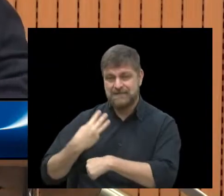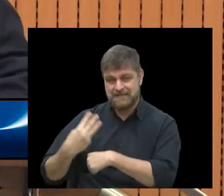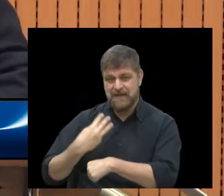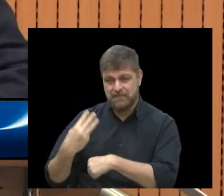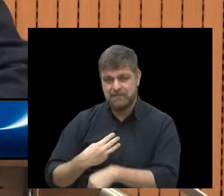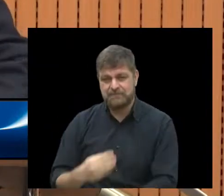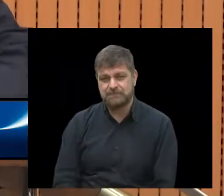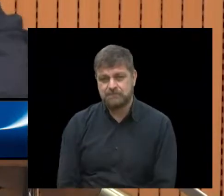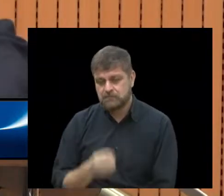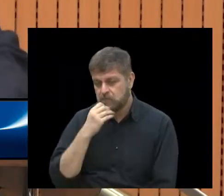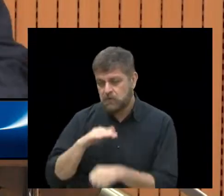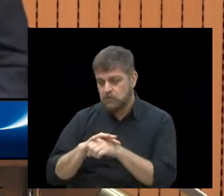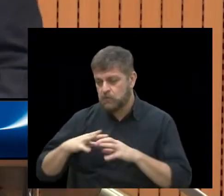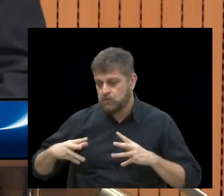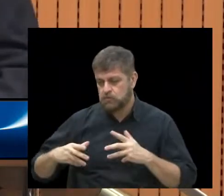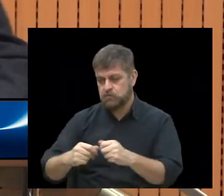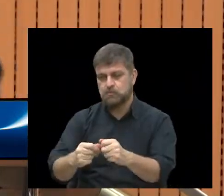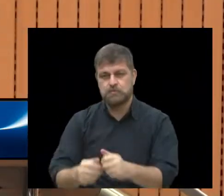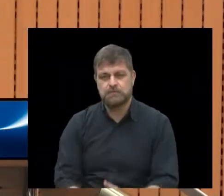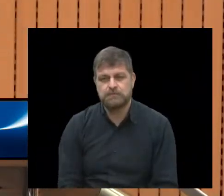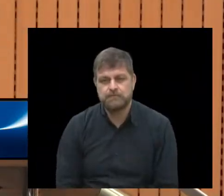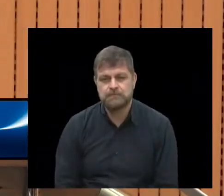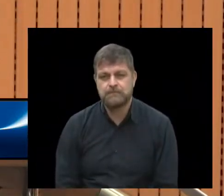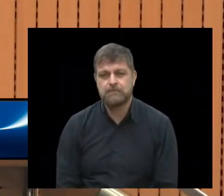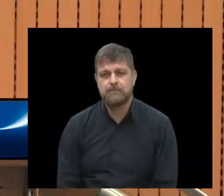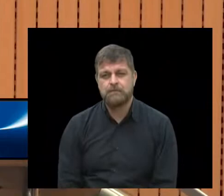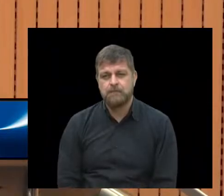998-30-2909. Uma boa noite a todos.